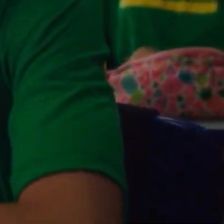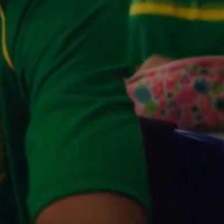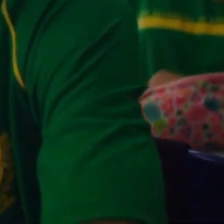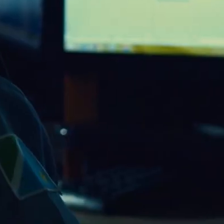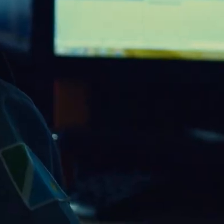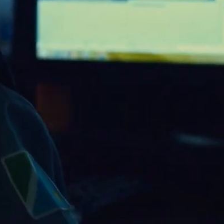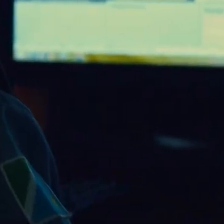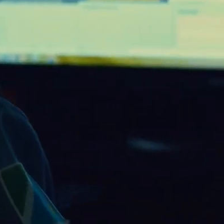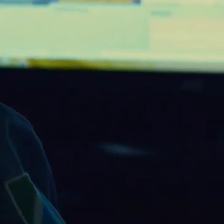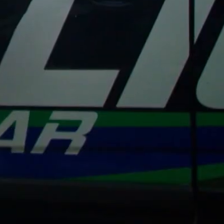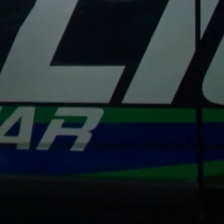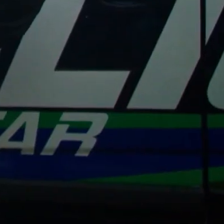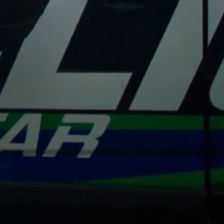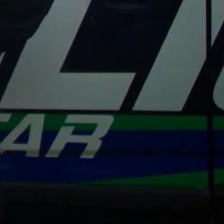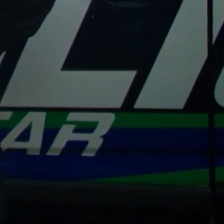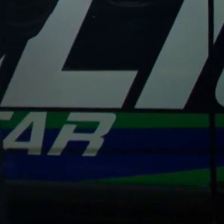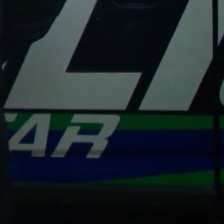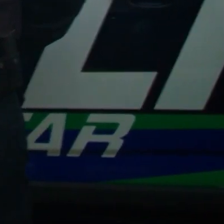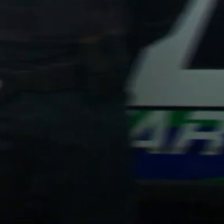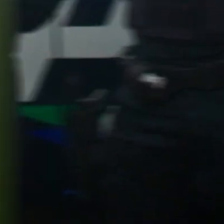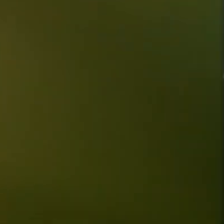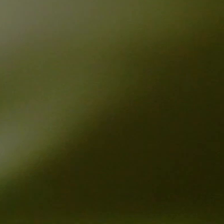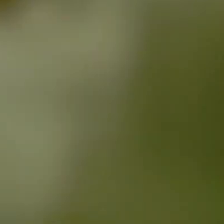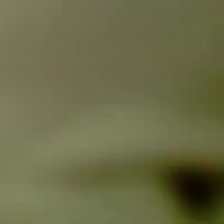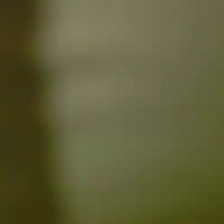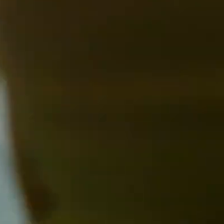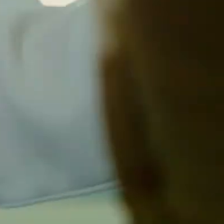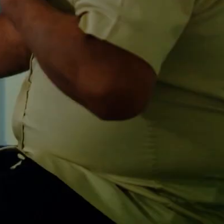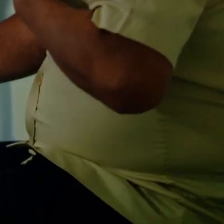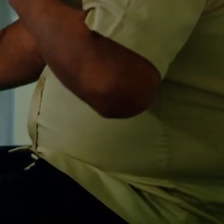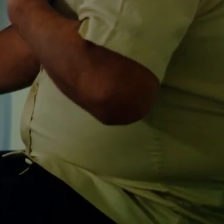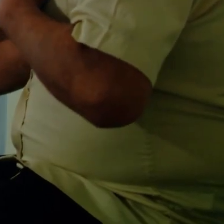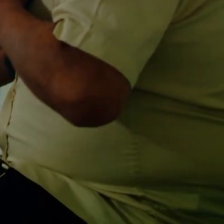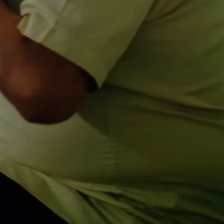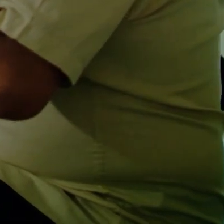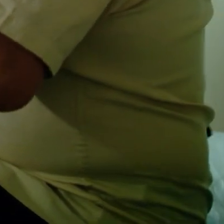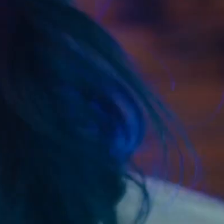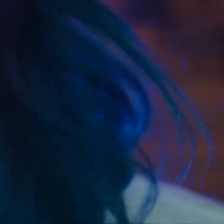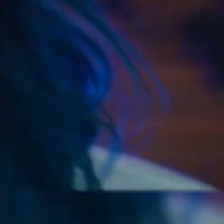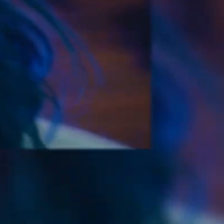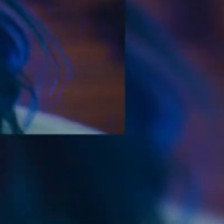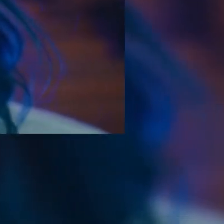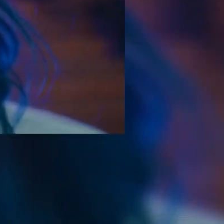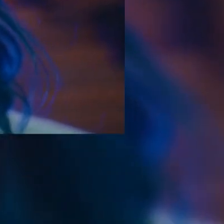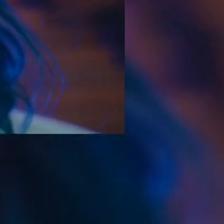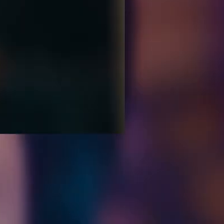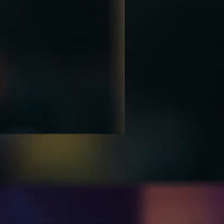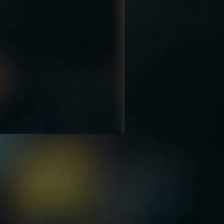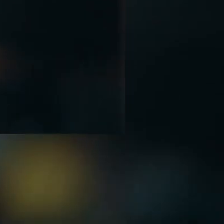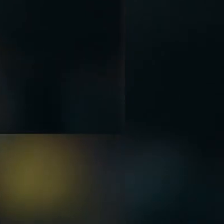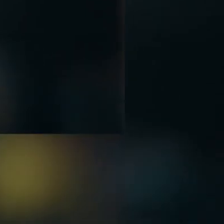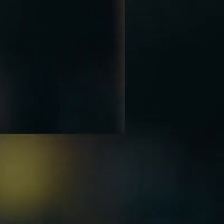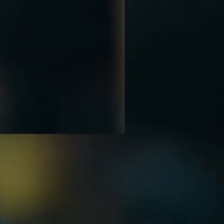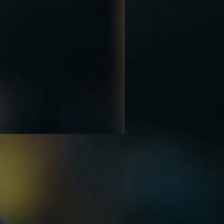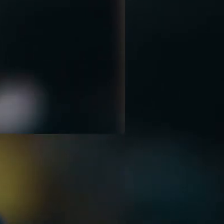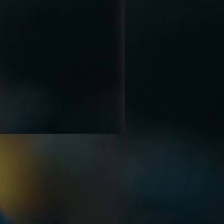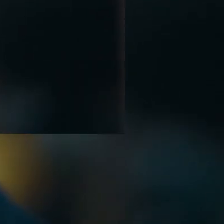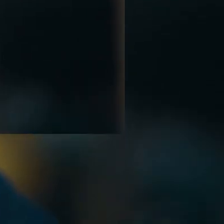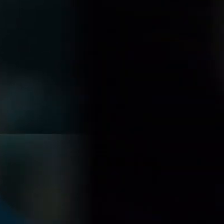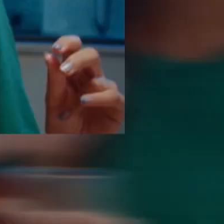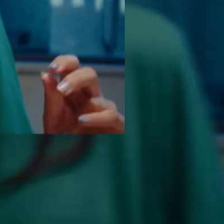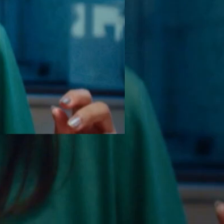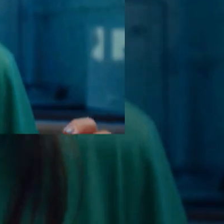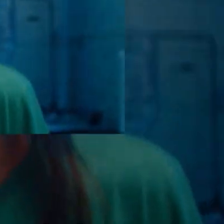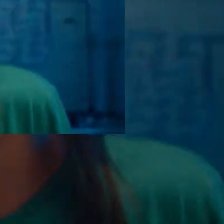educação. Reforço na segurança. Avanços na regionalização da saúde. Defesa dos direitos dos cidadãos